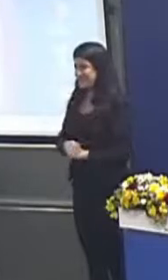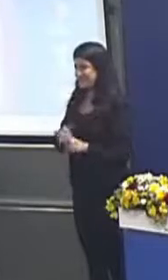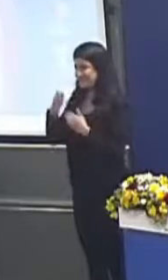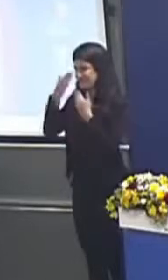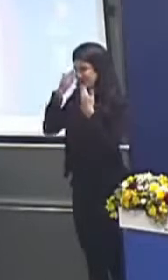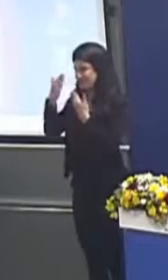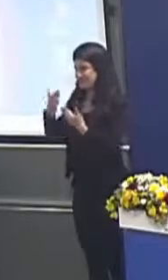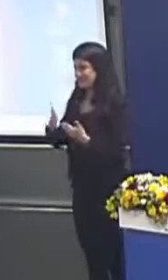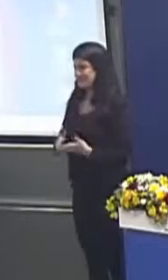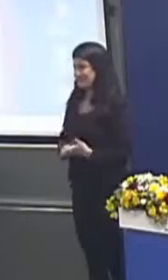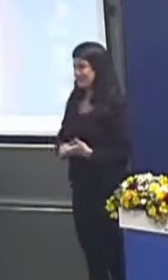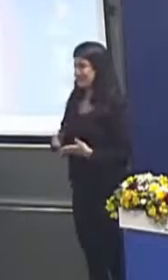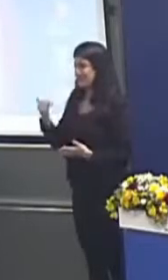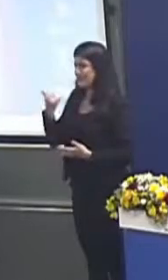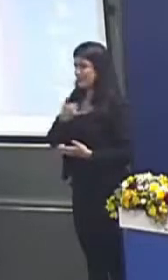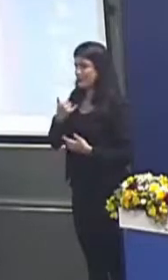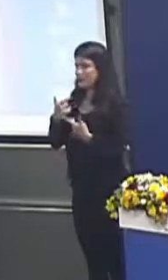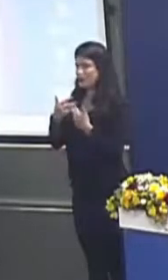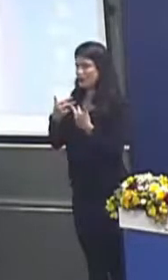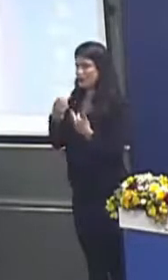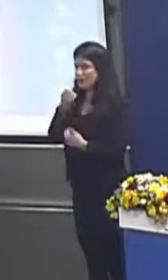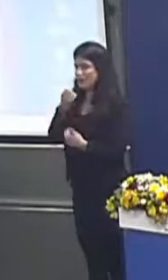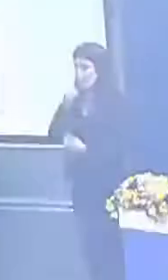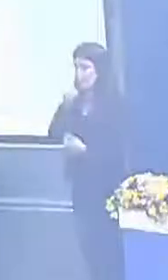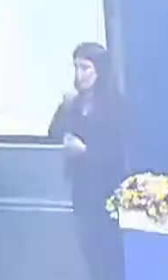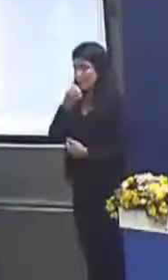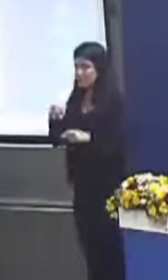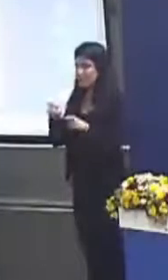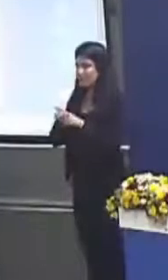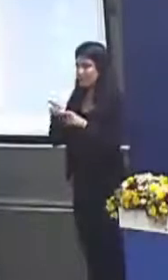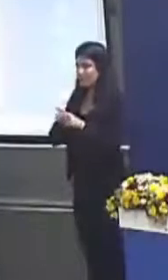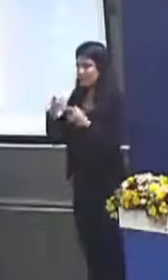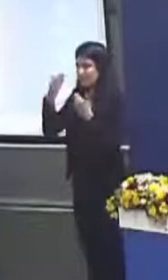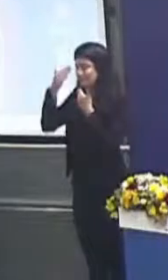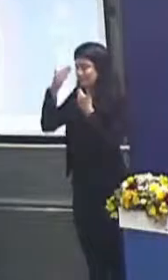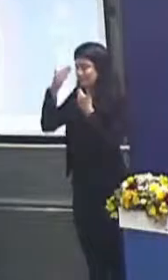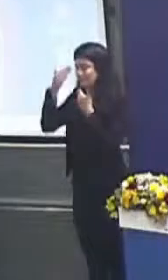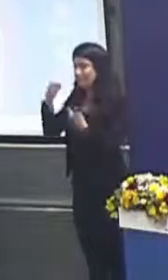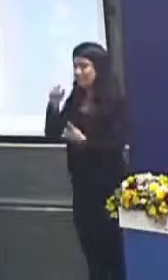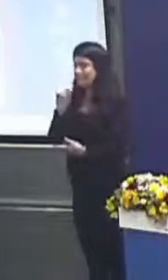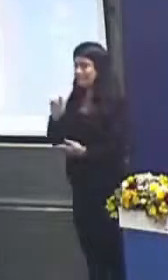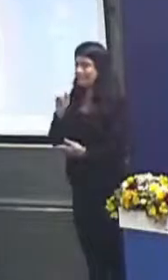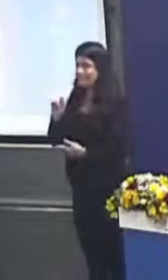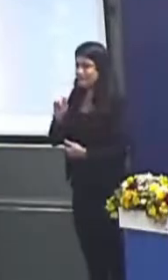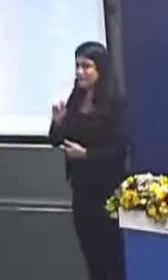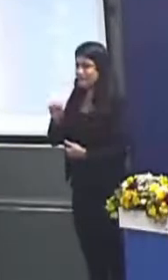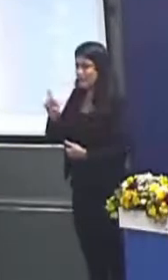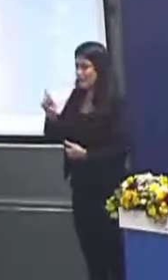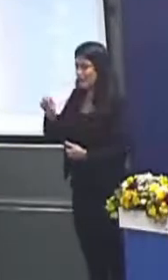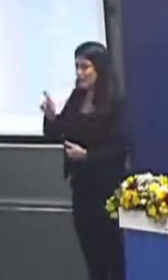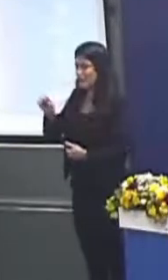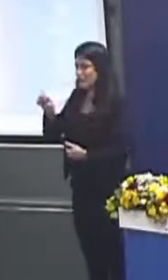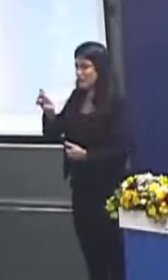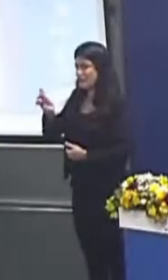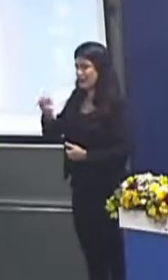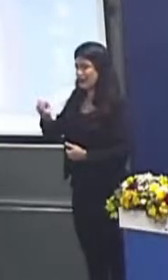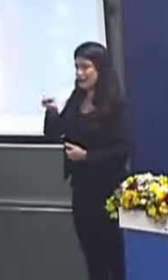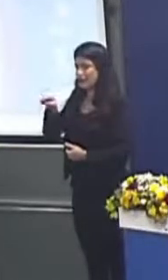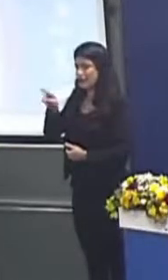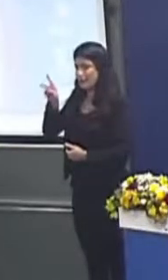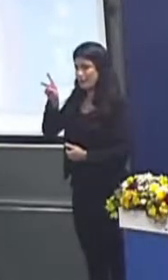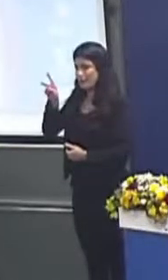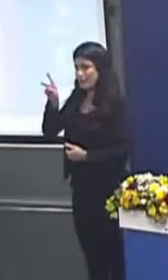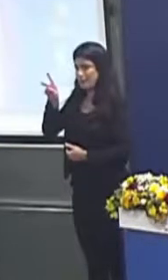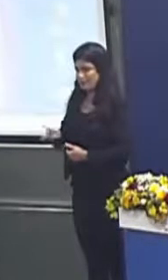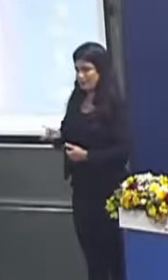Obrigada, Luz, por essa notícia tão boa. Aí queria agradecer também a Rogério Giannini, ex-presidente